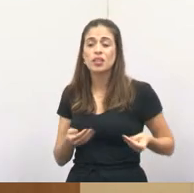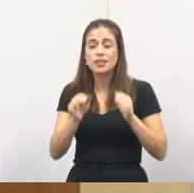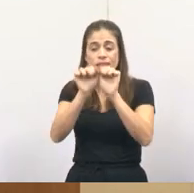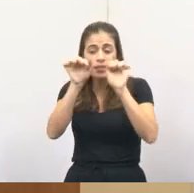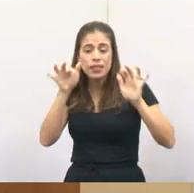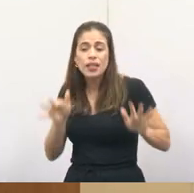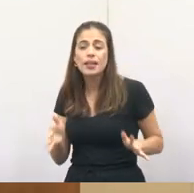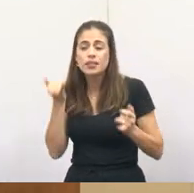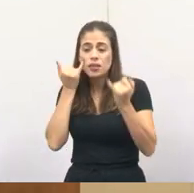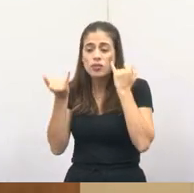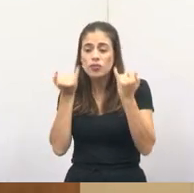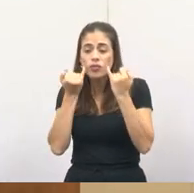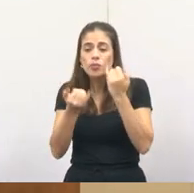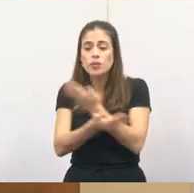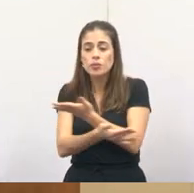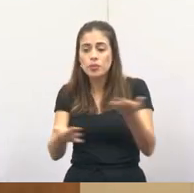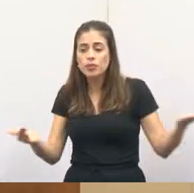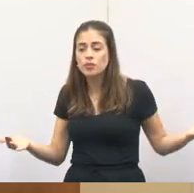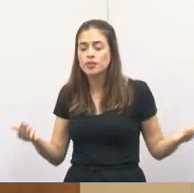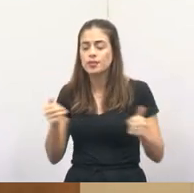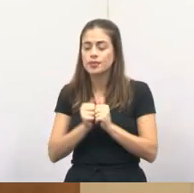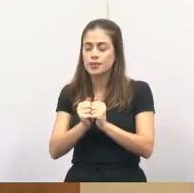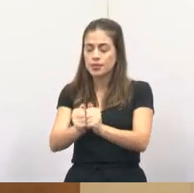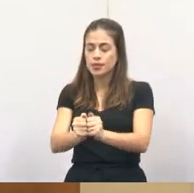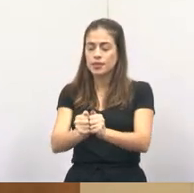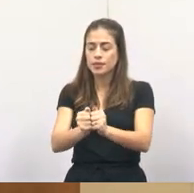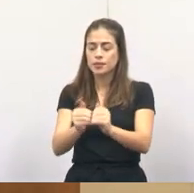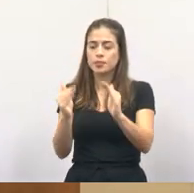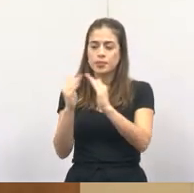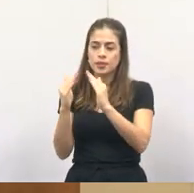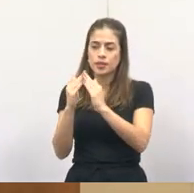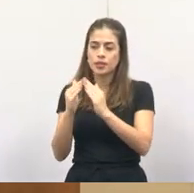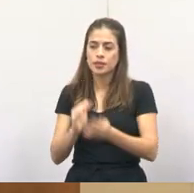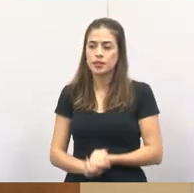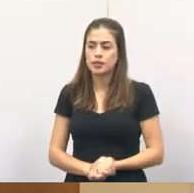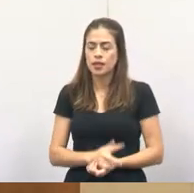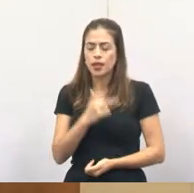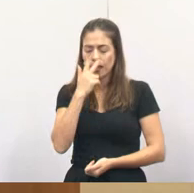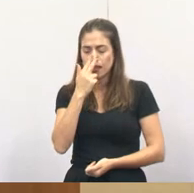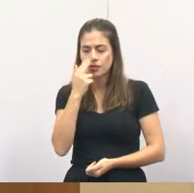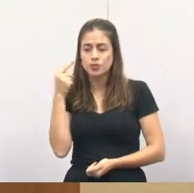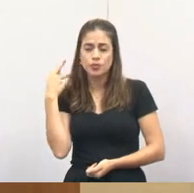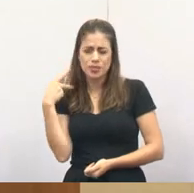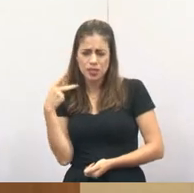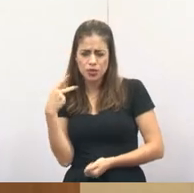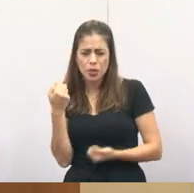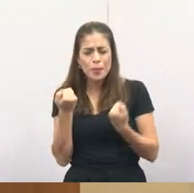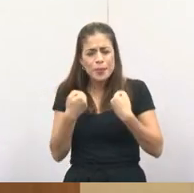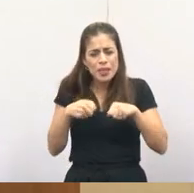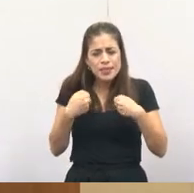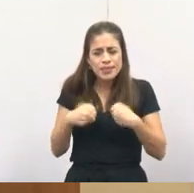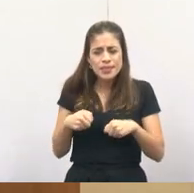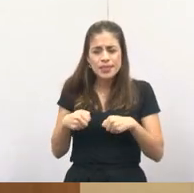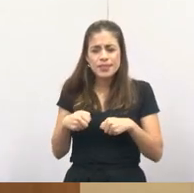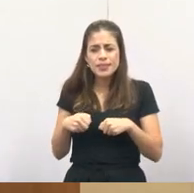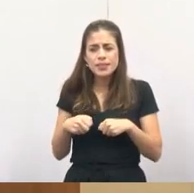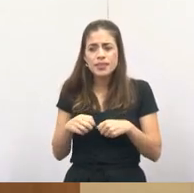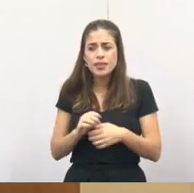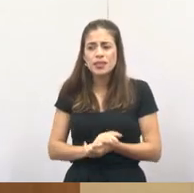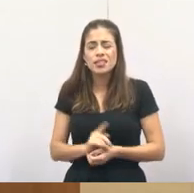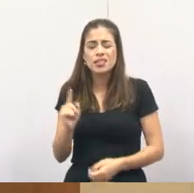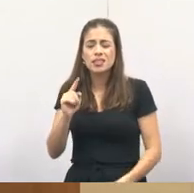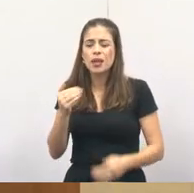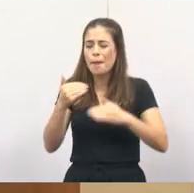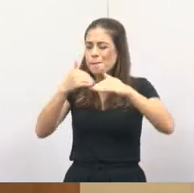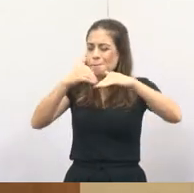esclarecer essa informação para você que me acompanha aí de casa eu acho que o vereador precisa não é não ser